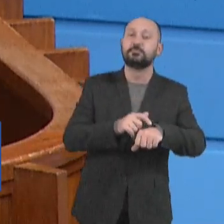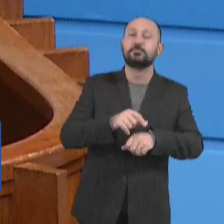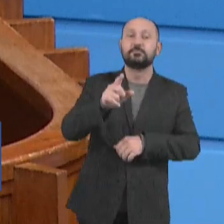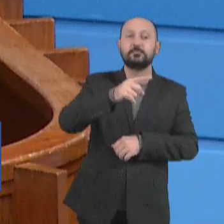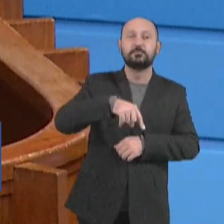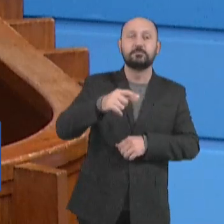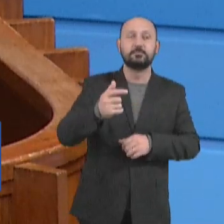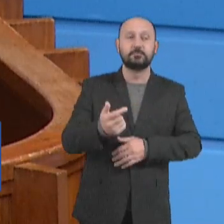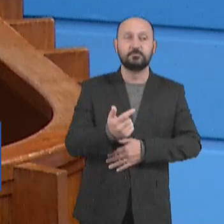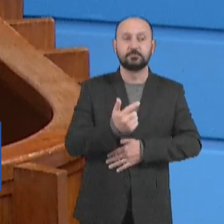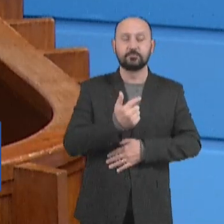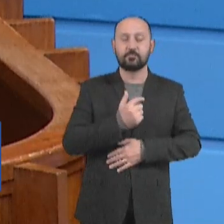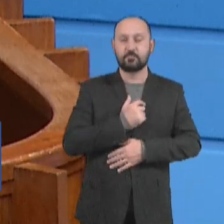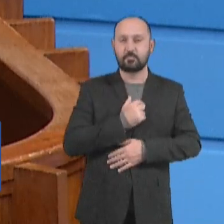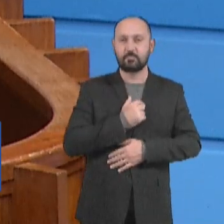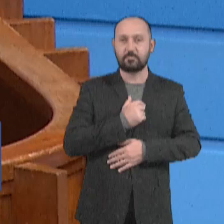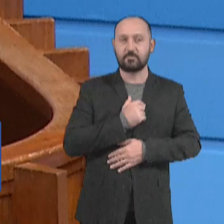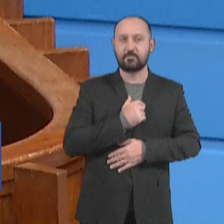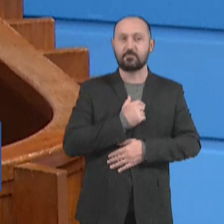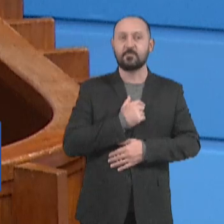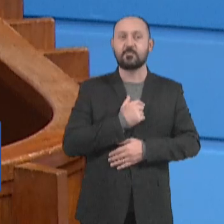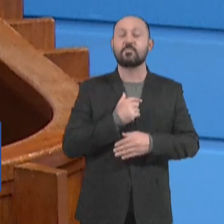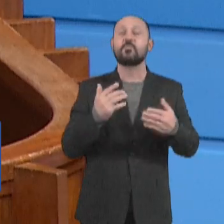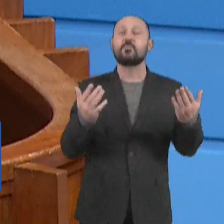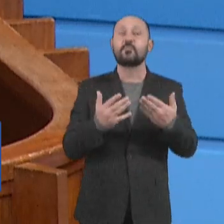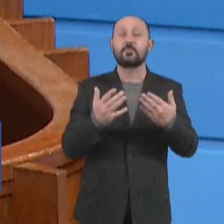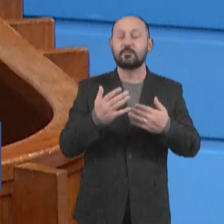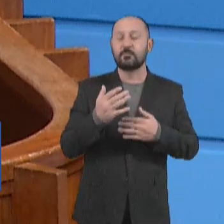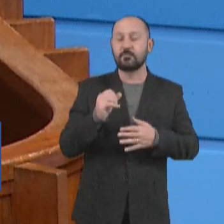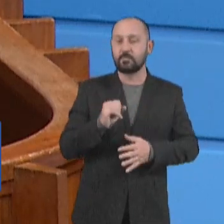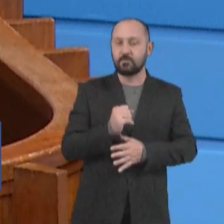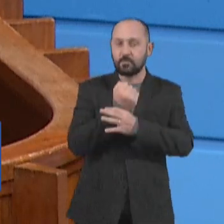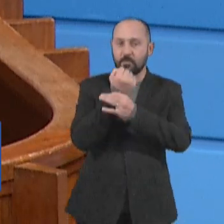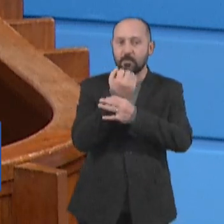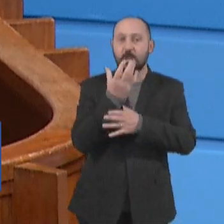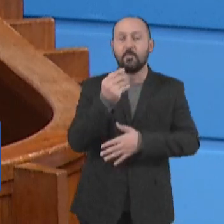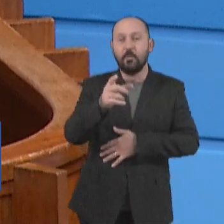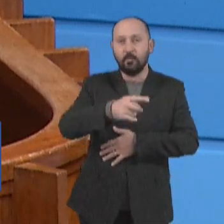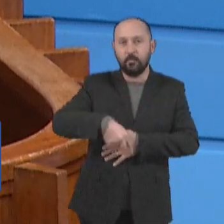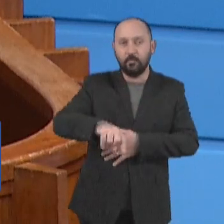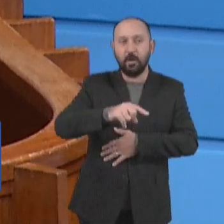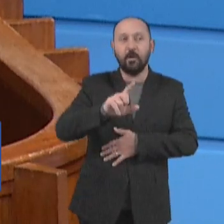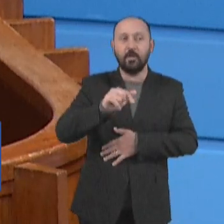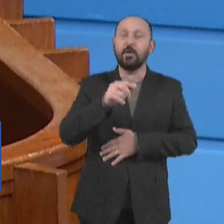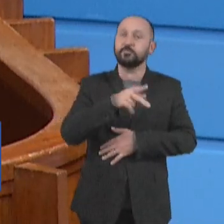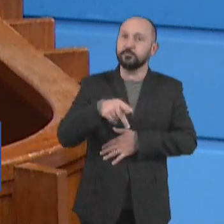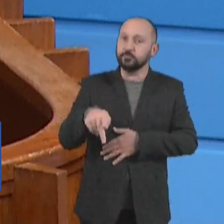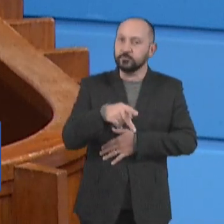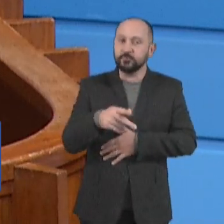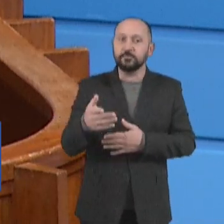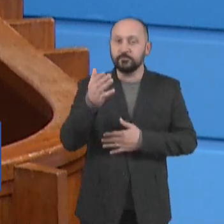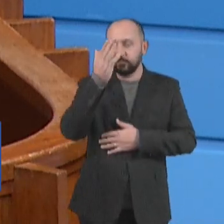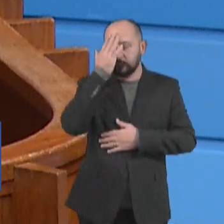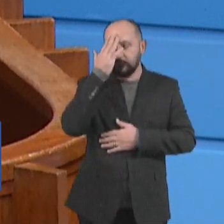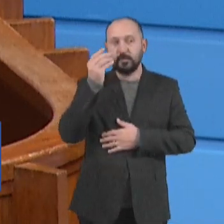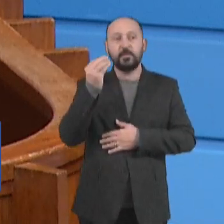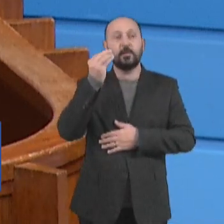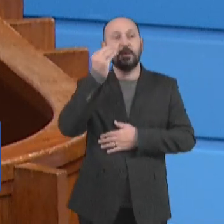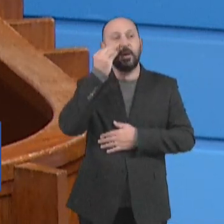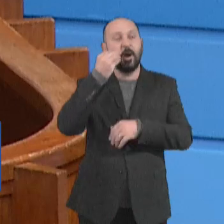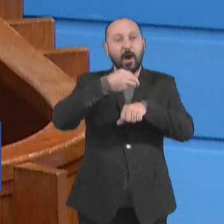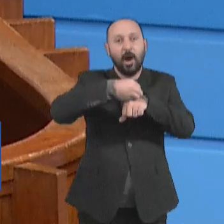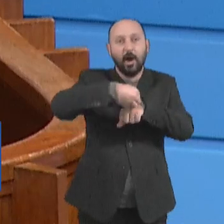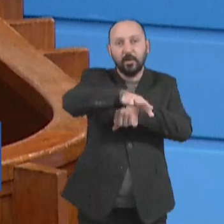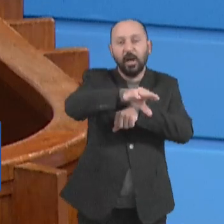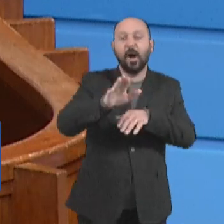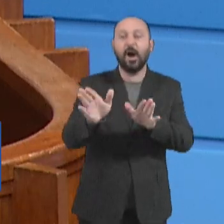estão recebendo essa condecoração hoje, né, e seguramente muitos de vocês são professores, né, essa tentativa de